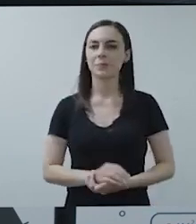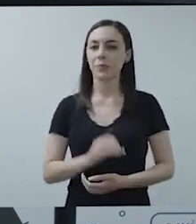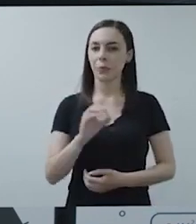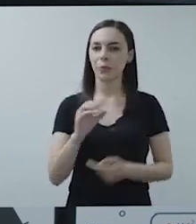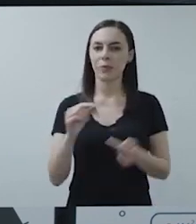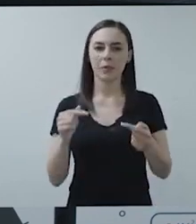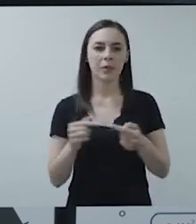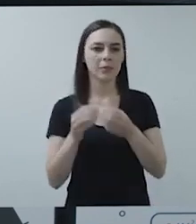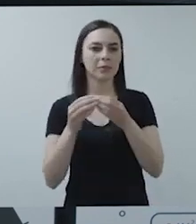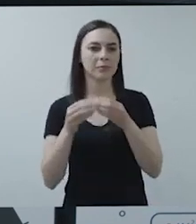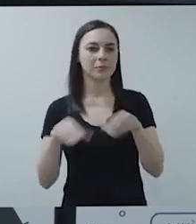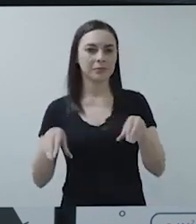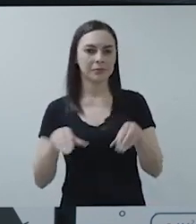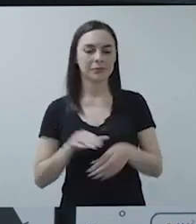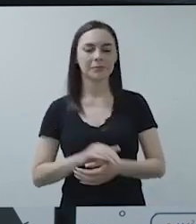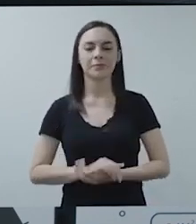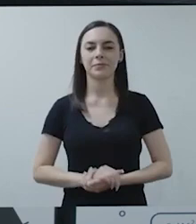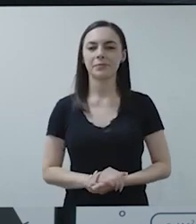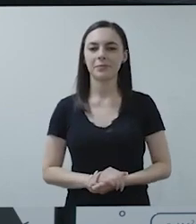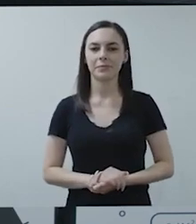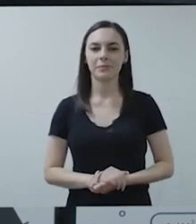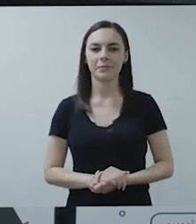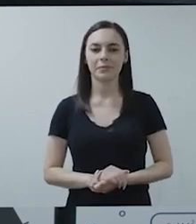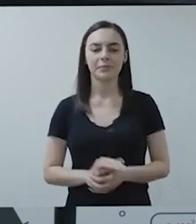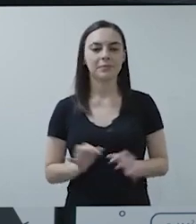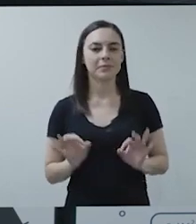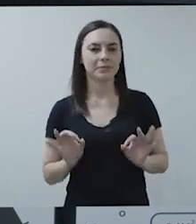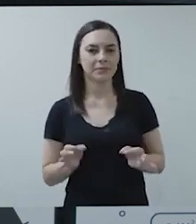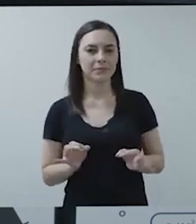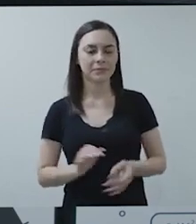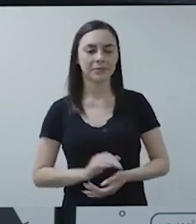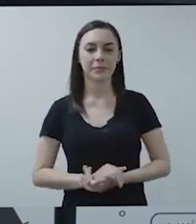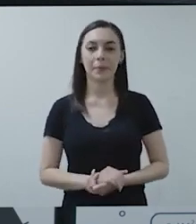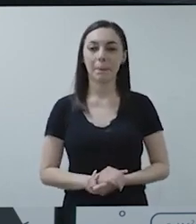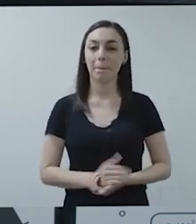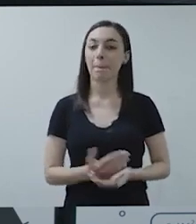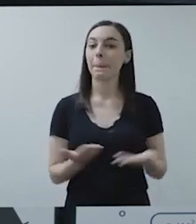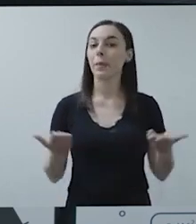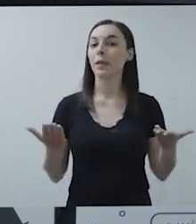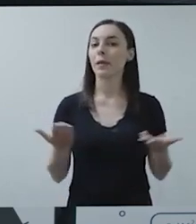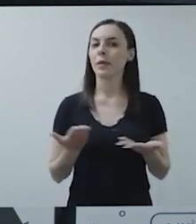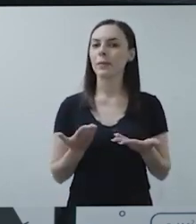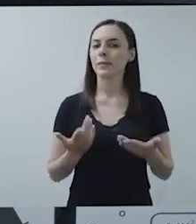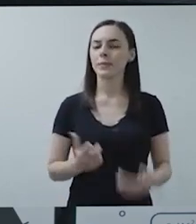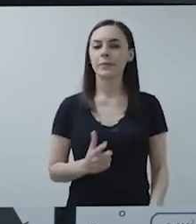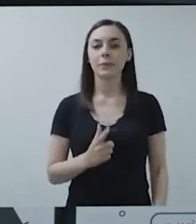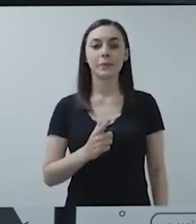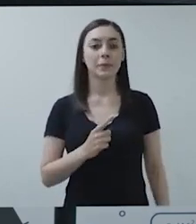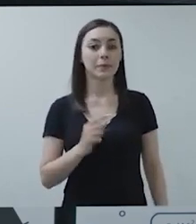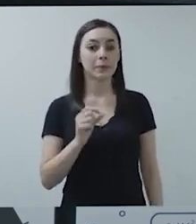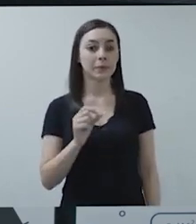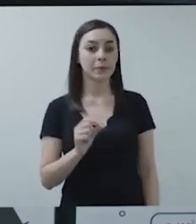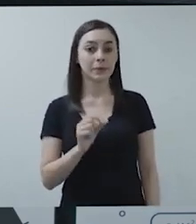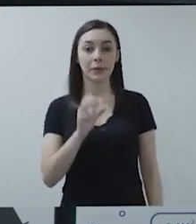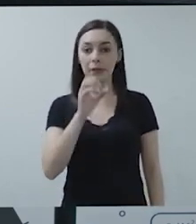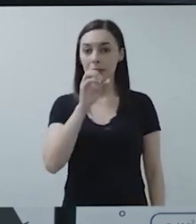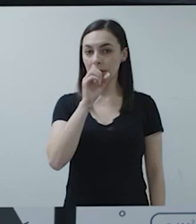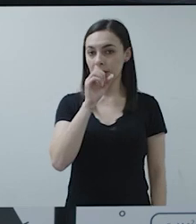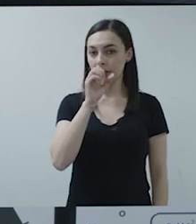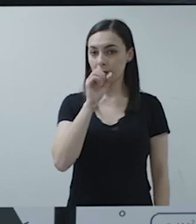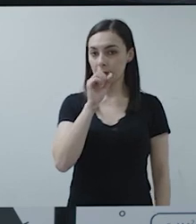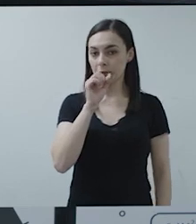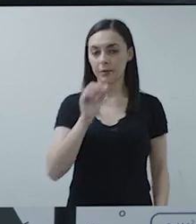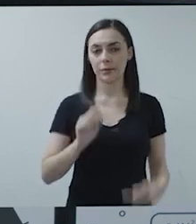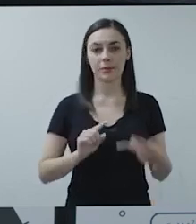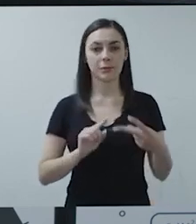Ovo. Muito bem. E agora temos a laranja e